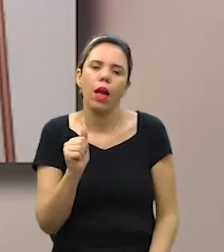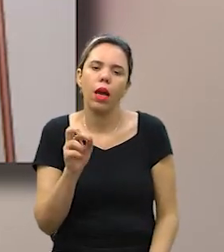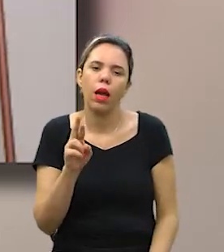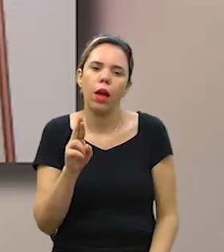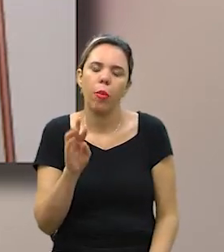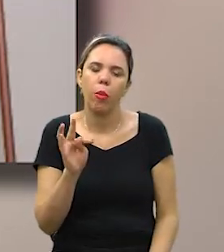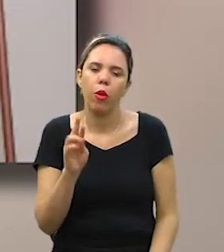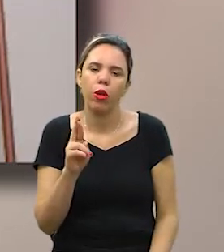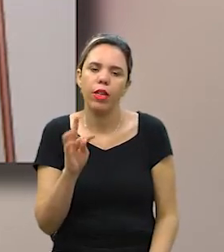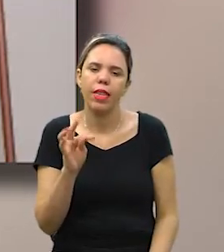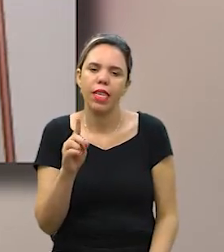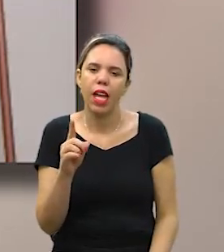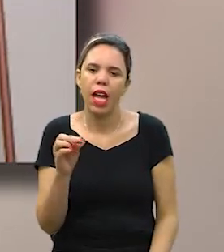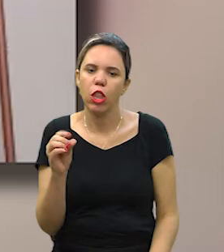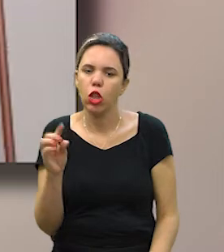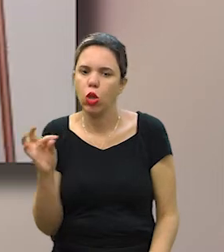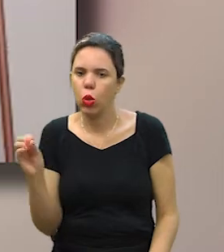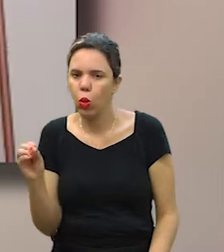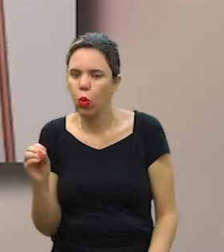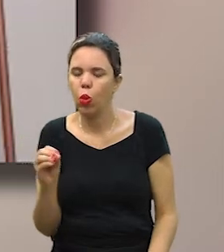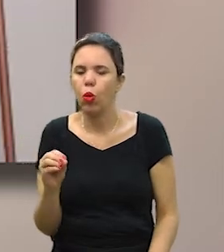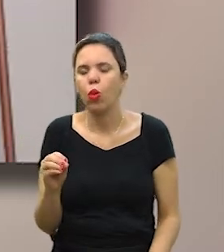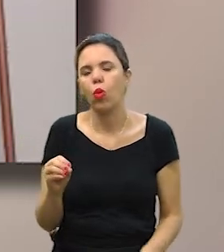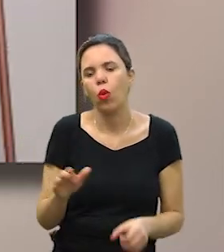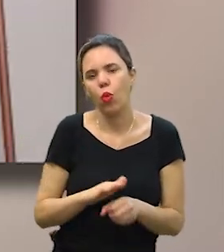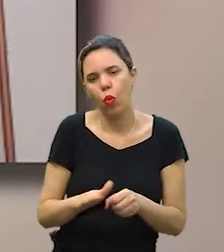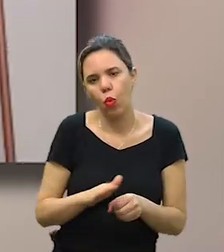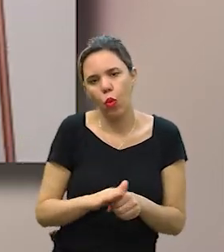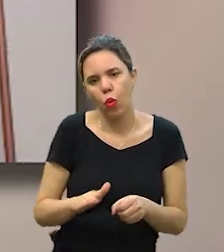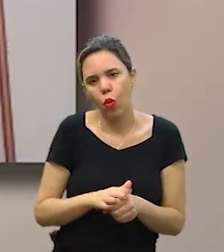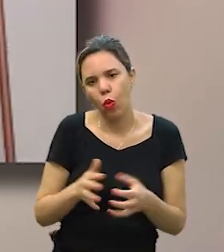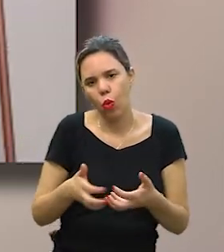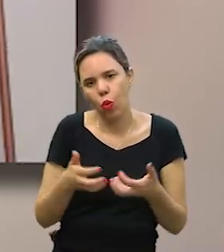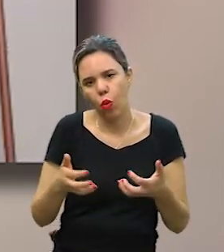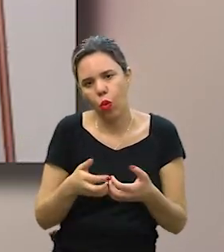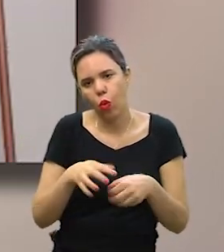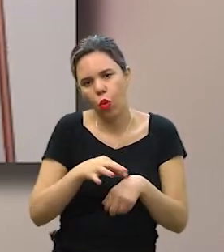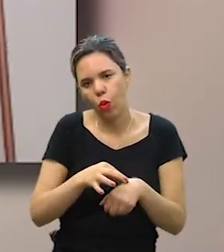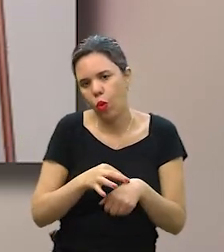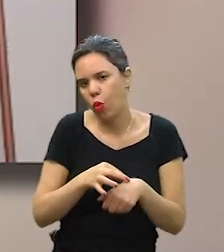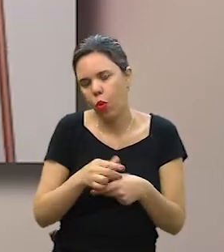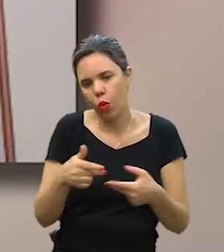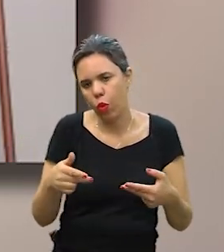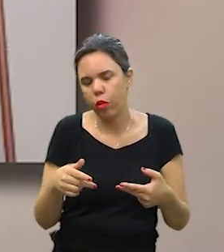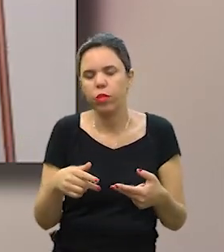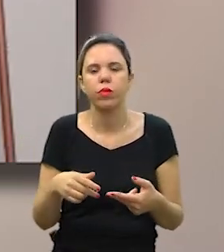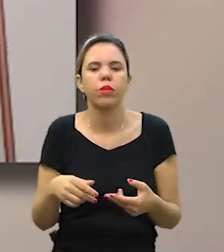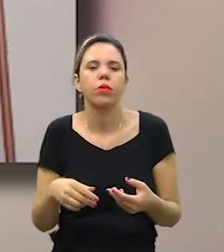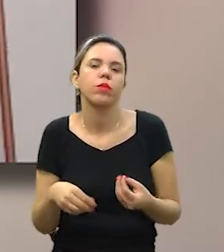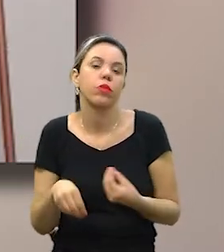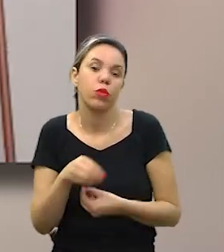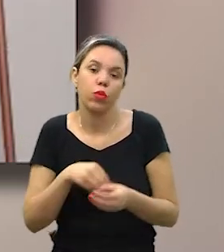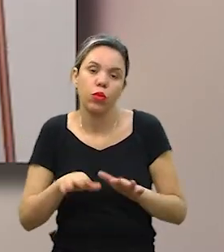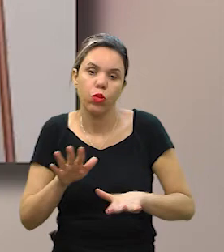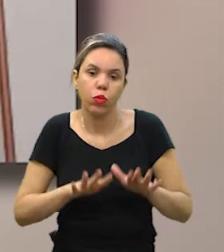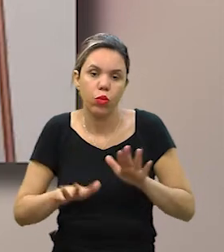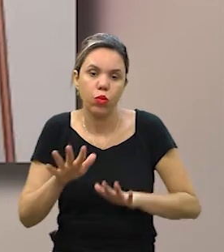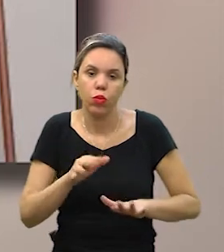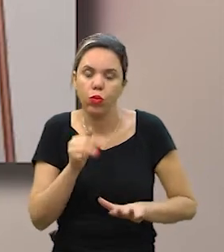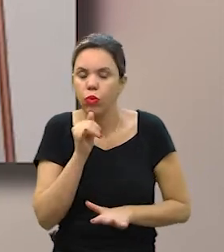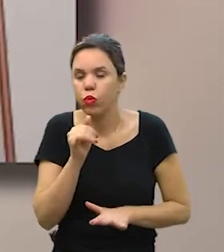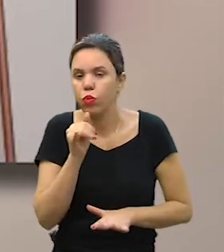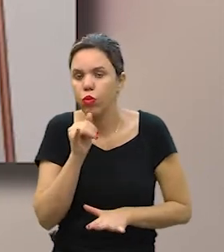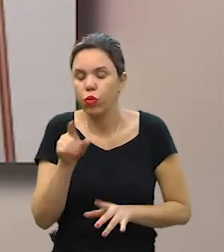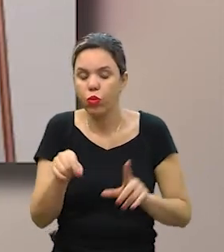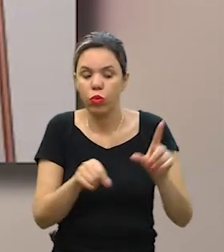uma leguminosa, uma proteína, uma verdura e um legumes, né? Cuidado aí,